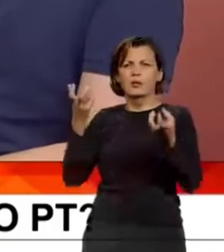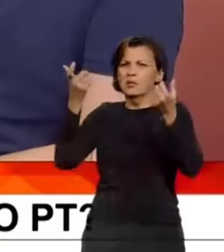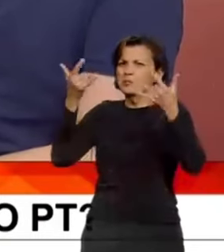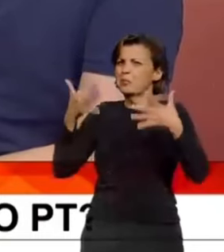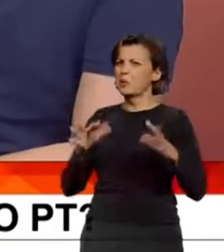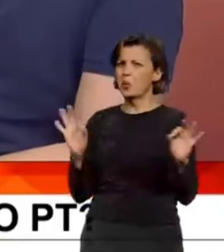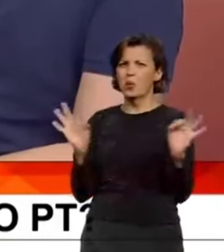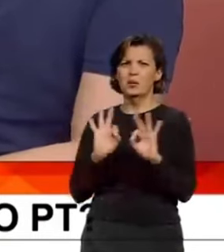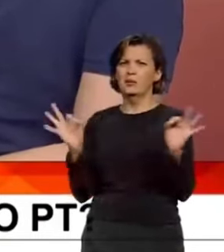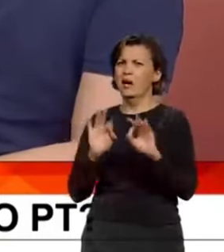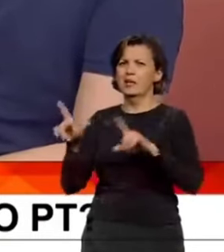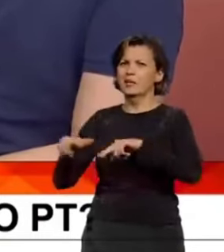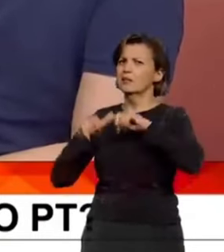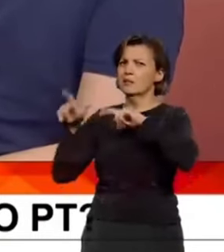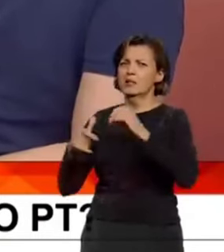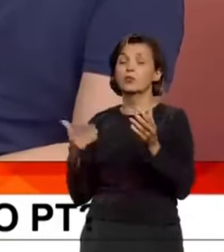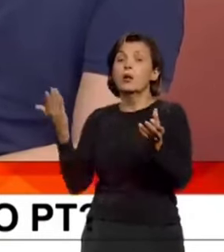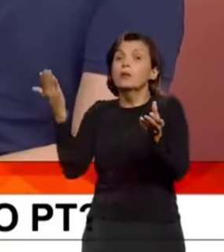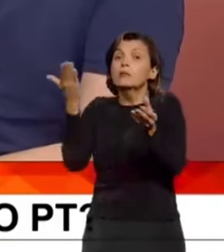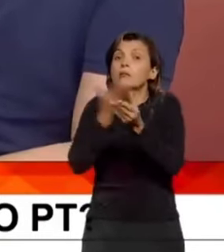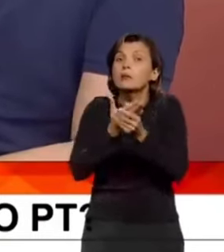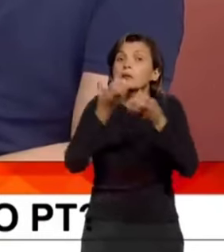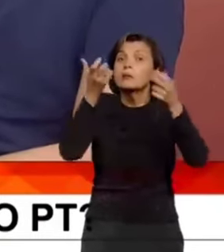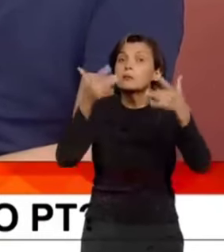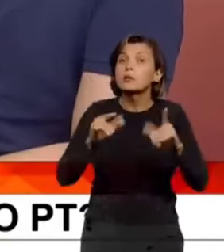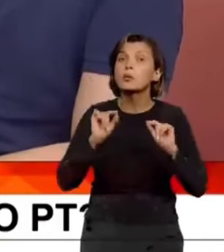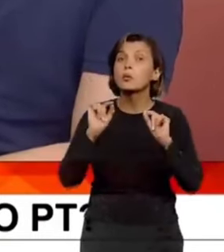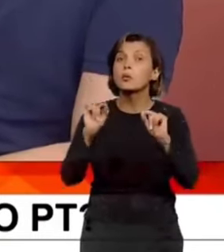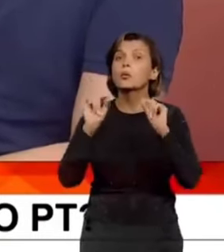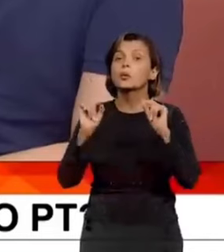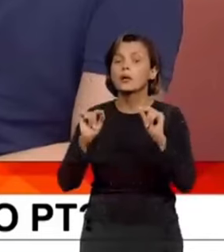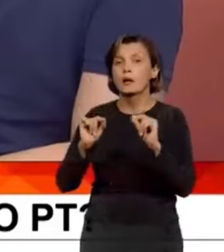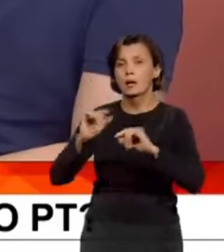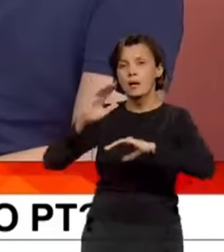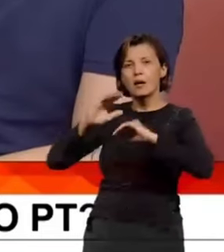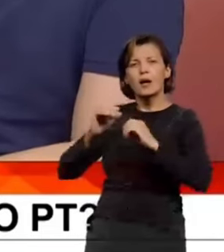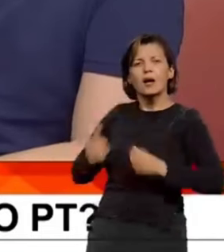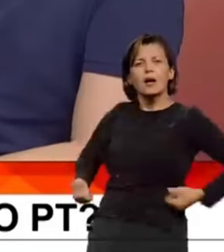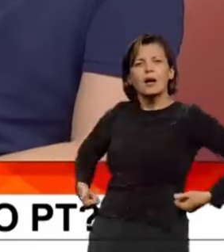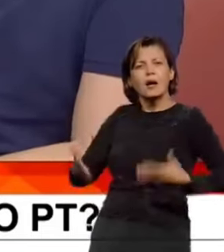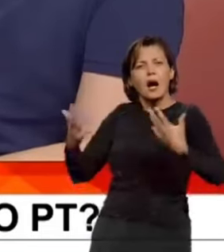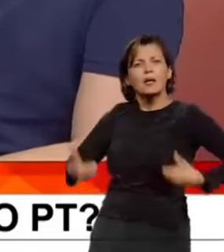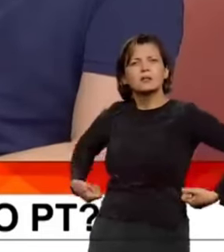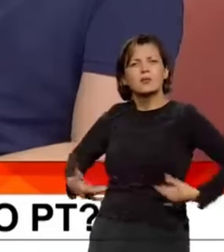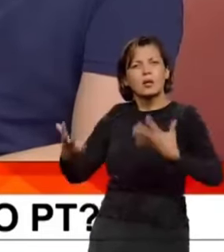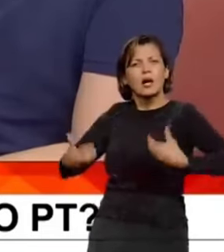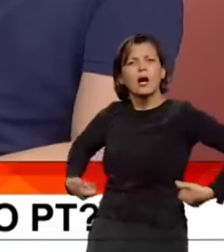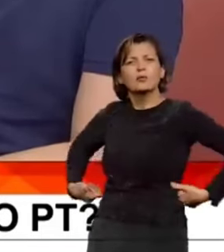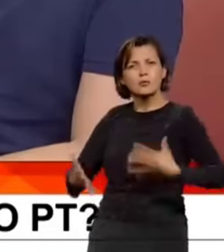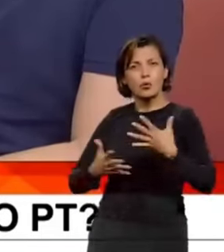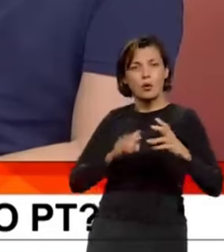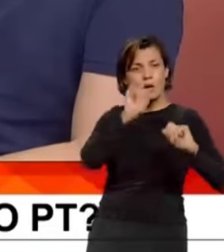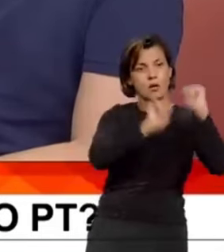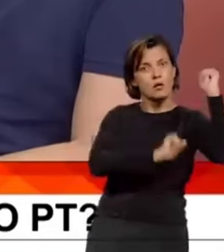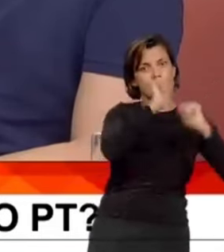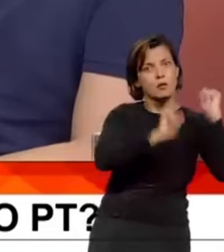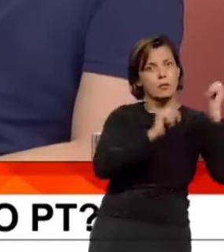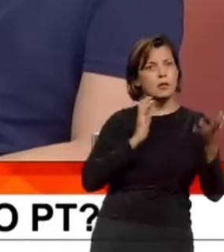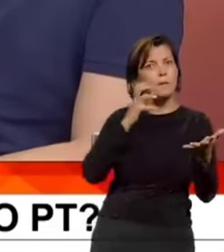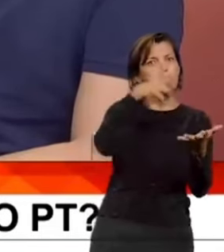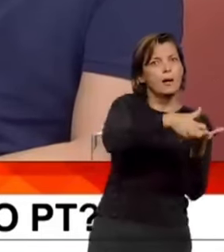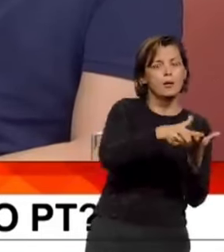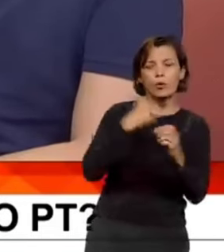fala sou propriedade ou posse do sítio a sentença do Lula fala sobre reformas feitas pelo Aécio então